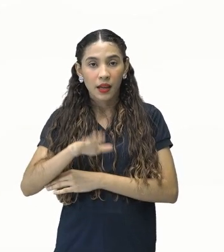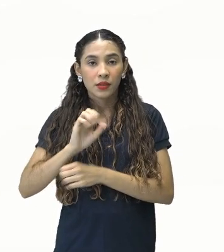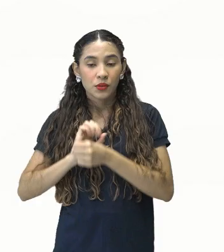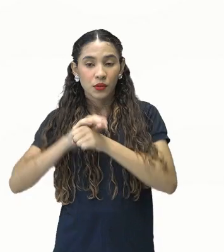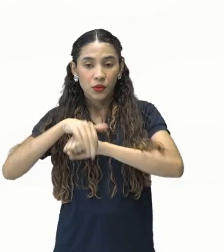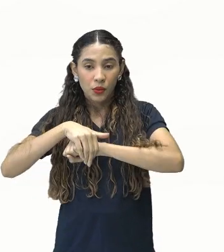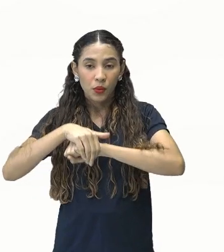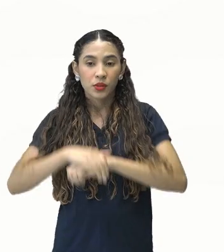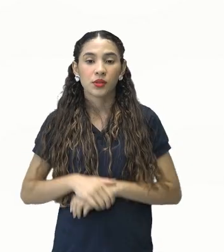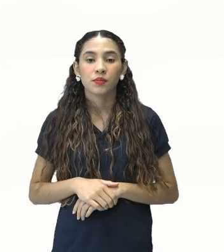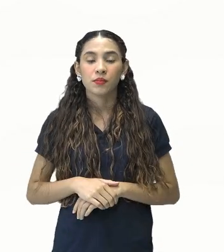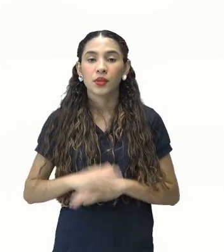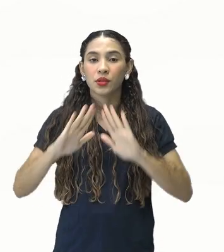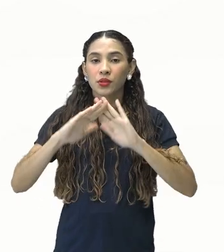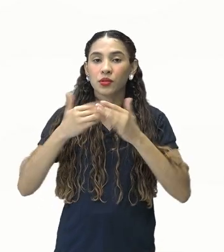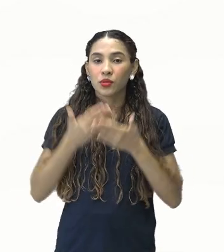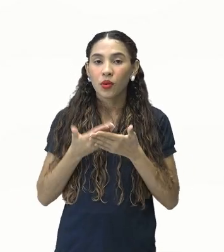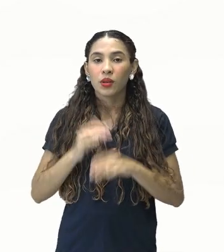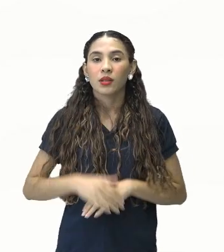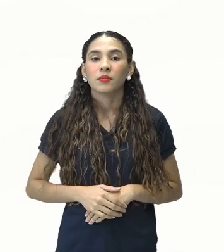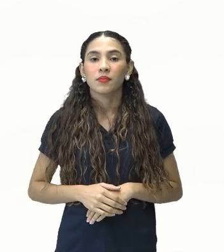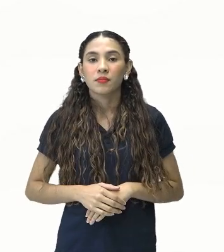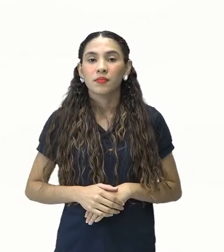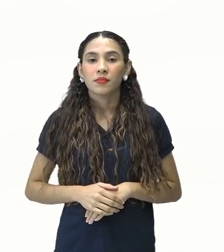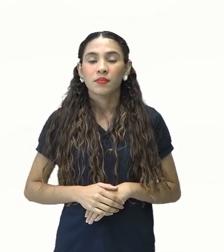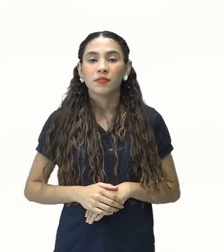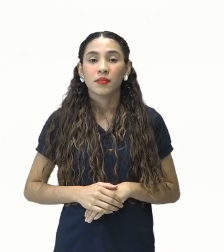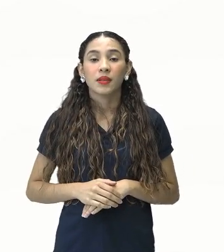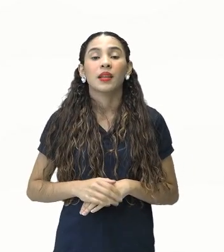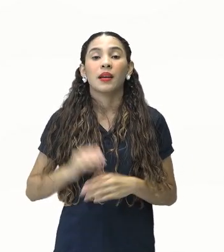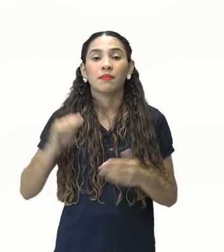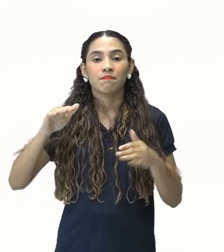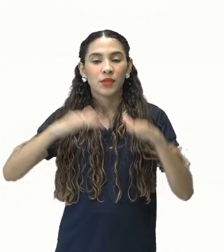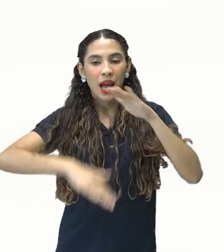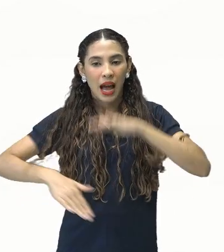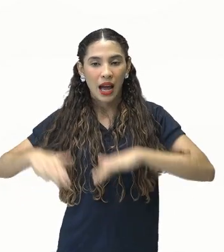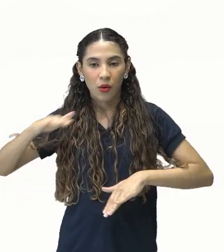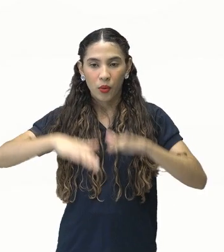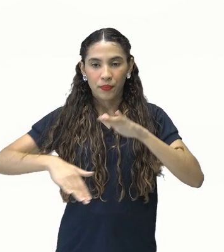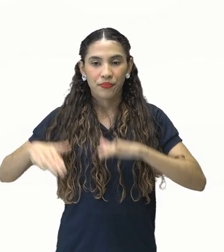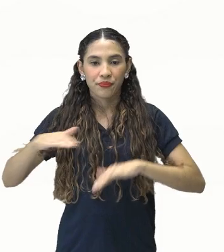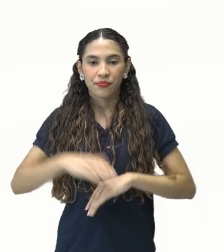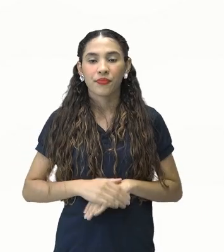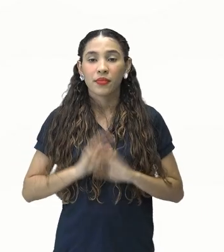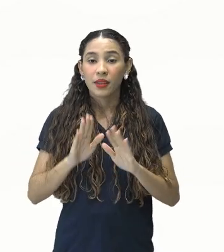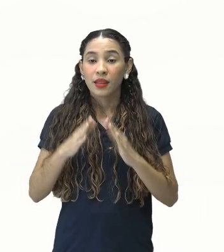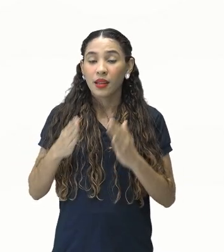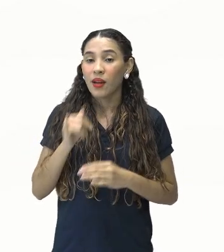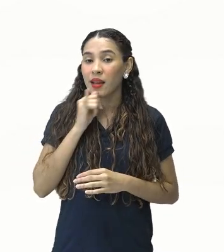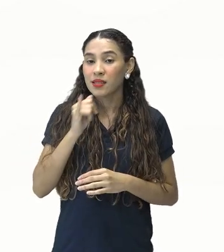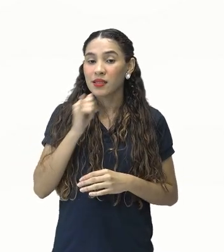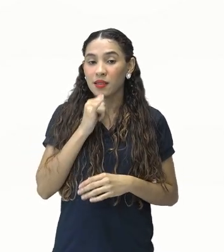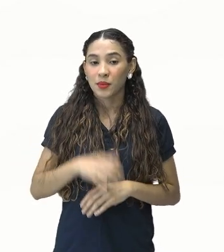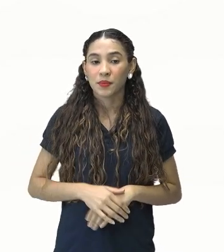e noite em uma escola de natação. Tá? Então, temos